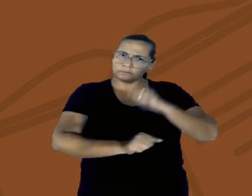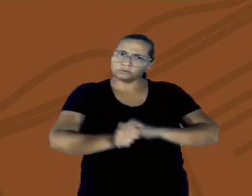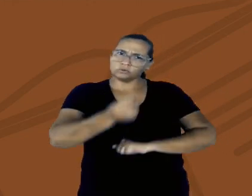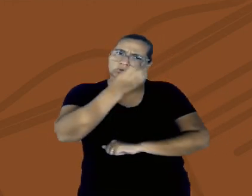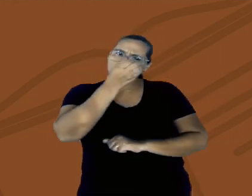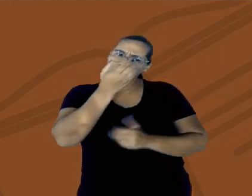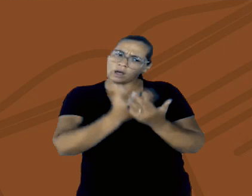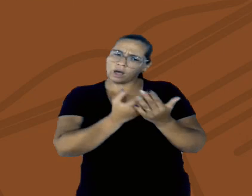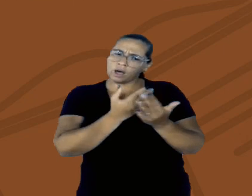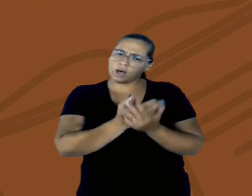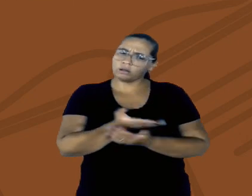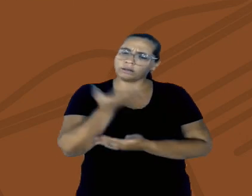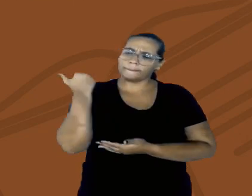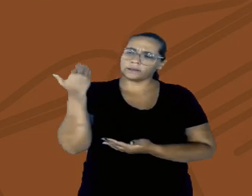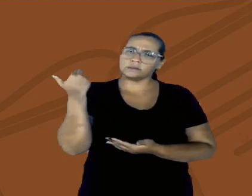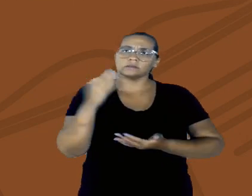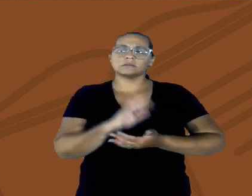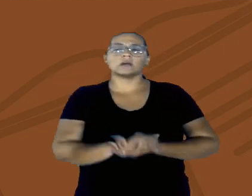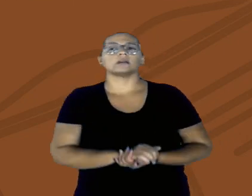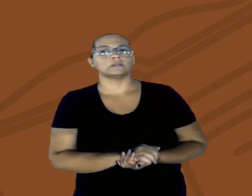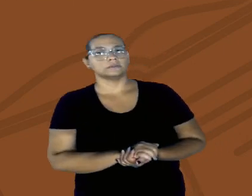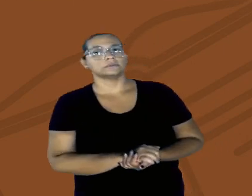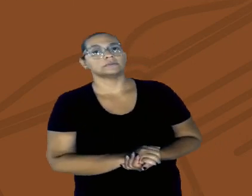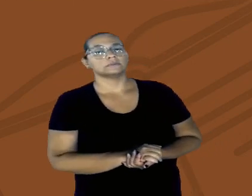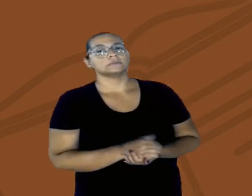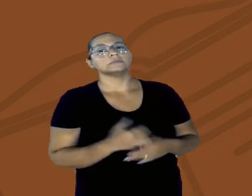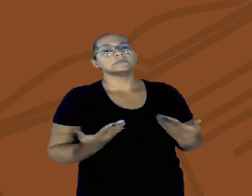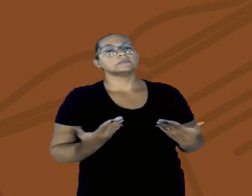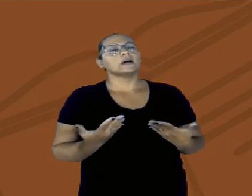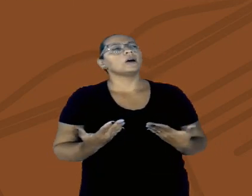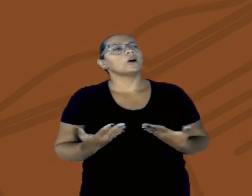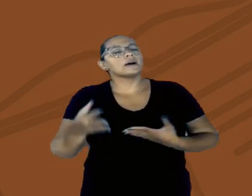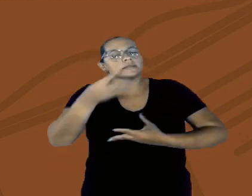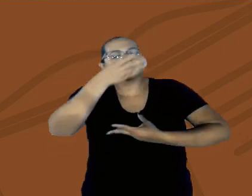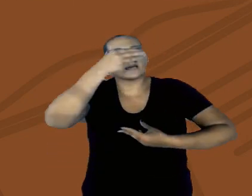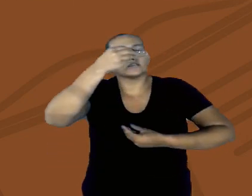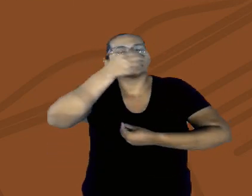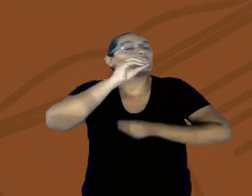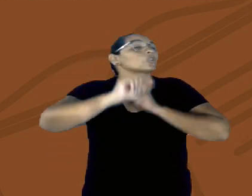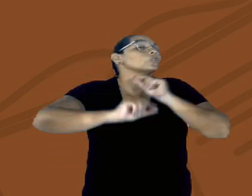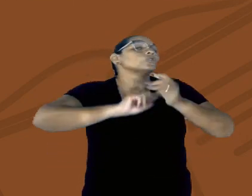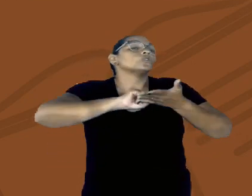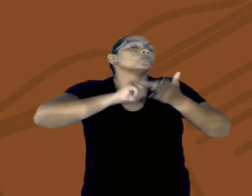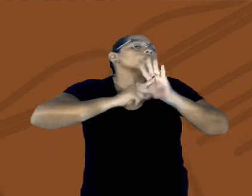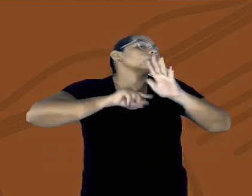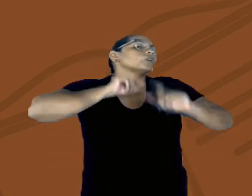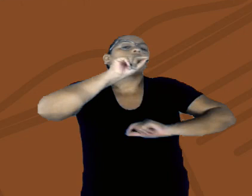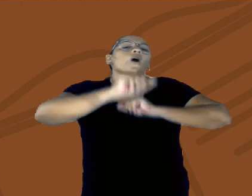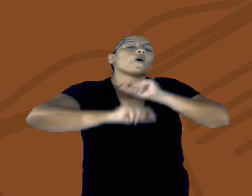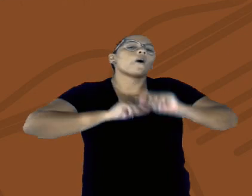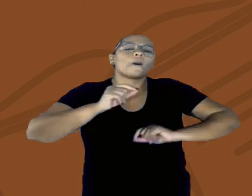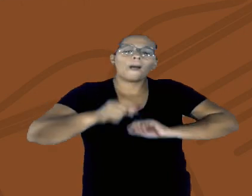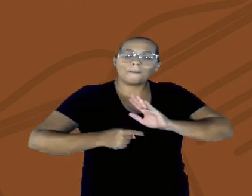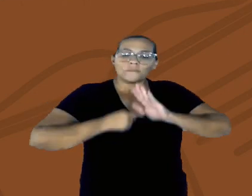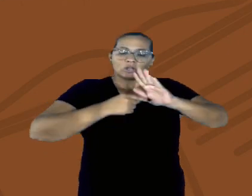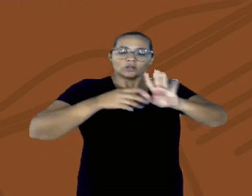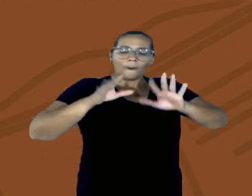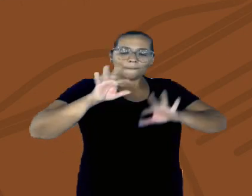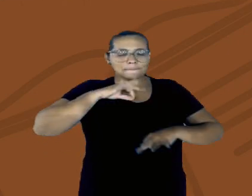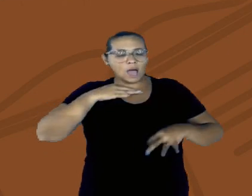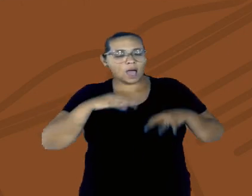ser sexualidade, que nada mais é do que uma manifestação do prazer. Vimos também o que é o sexo.